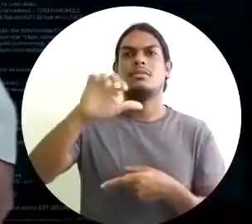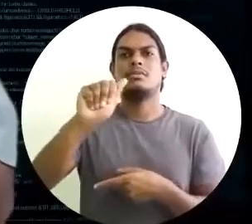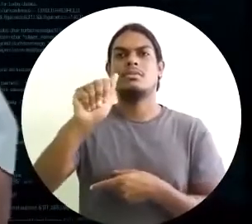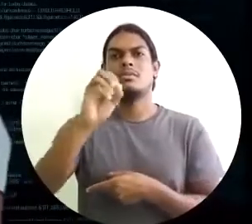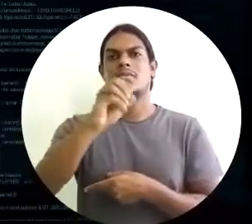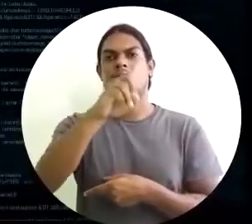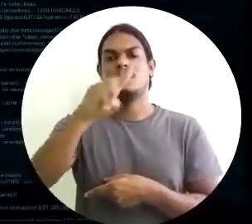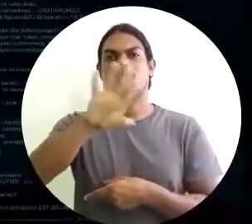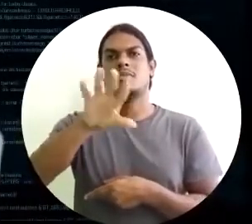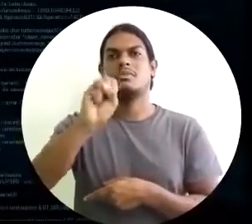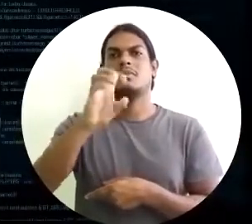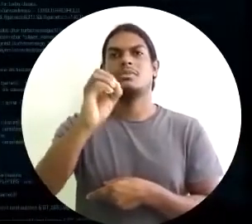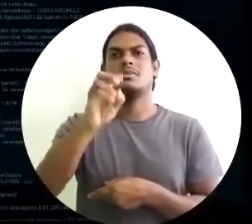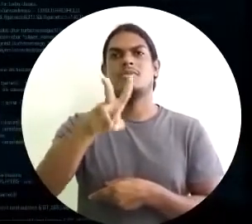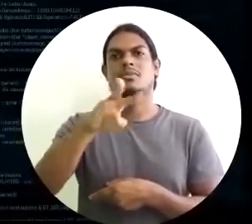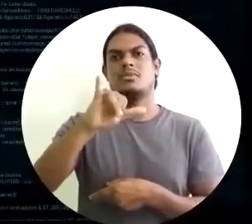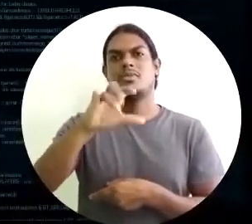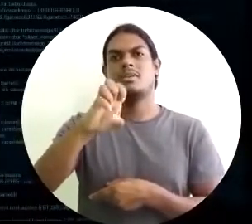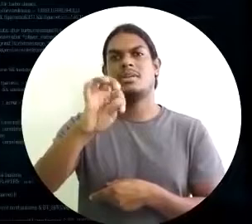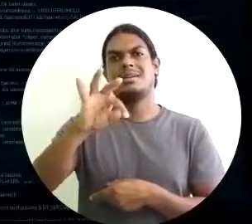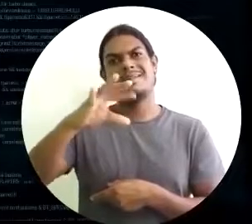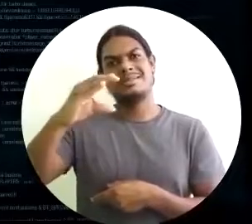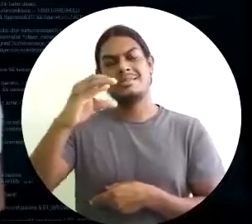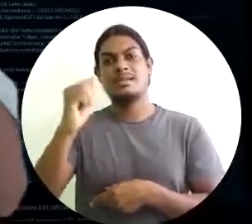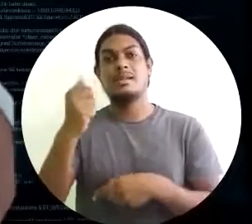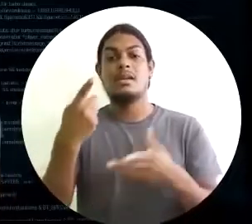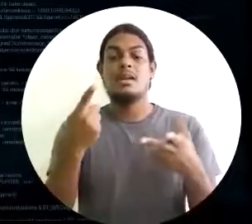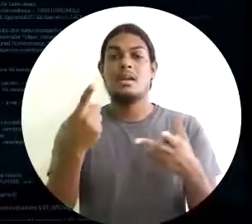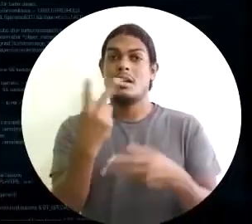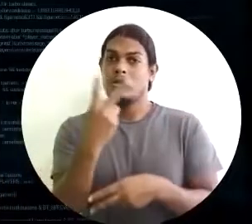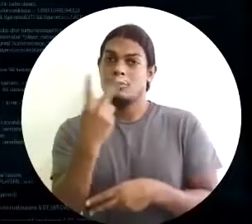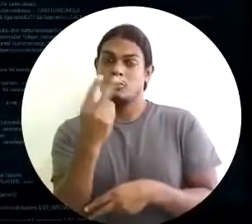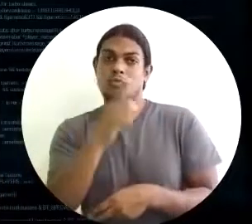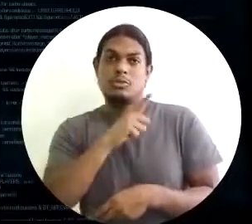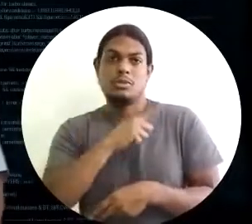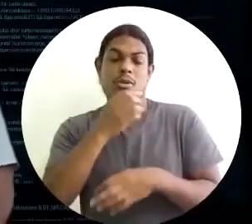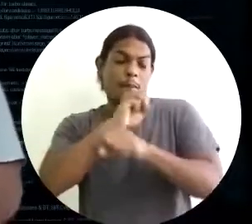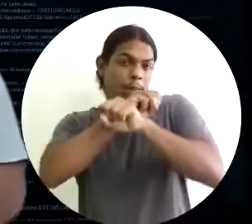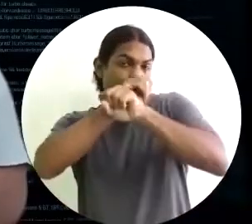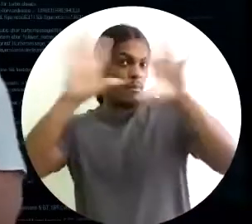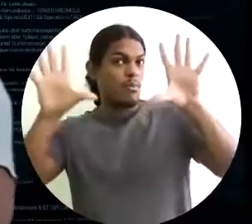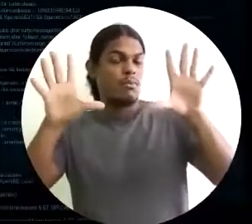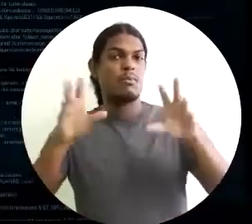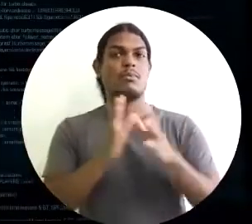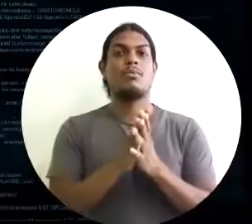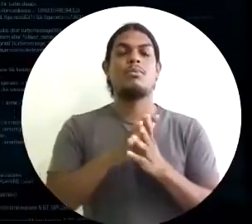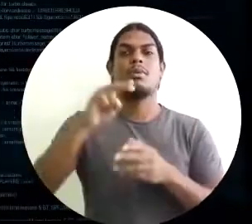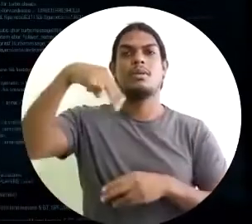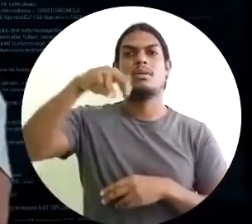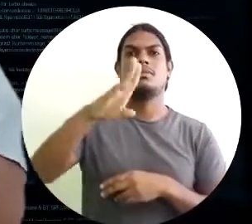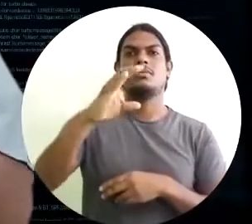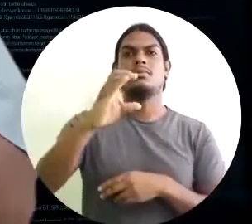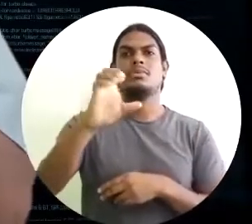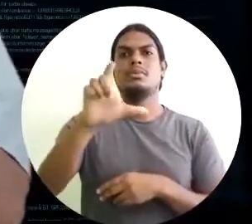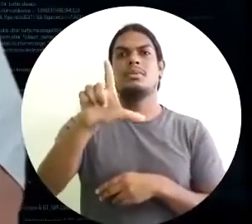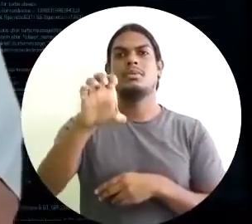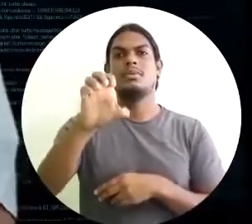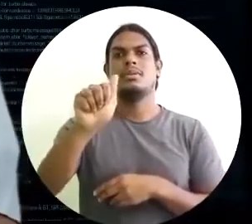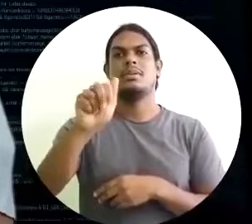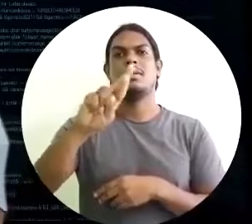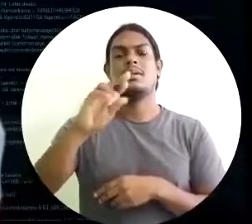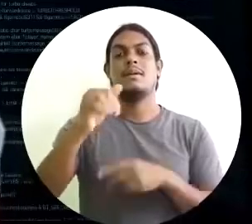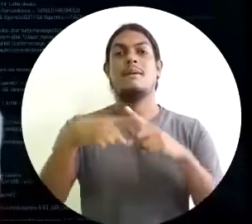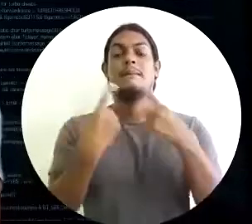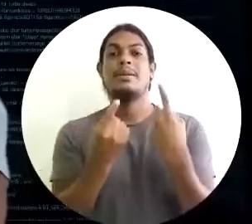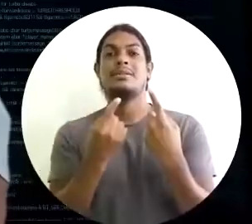duas potências elas tinham ogivas nucleares e podiam desencadear a destruição do mundo. Os Estados Unidos ele tinha uma